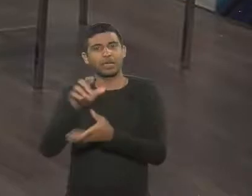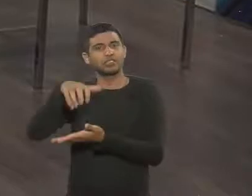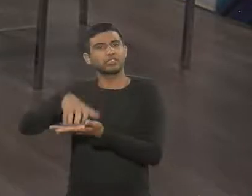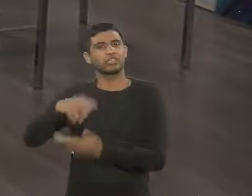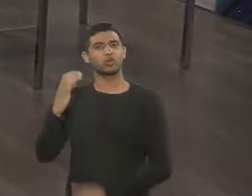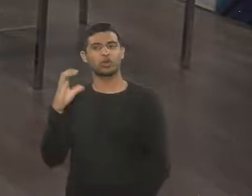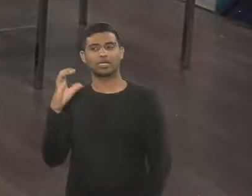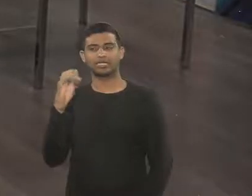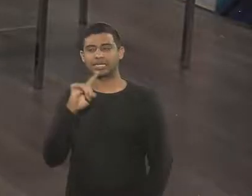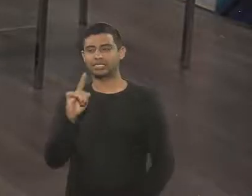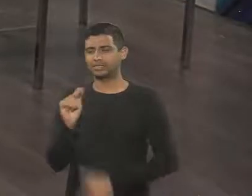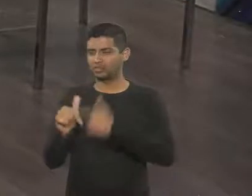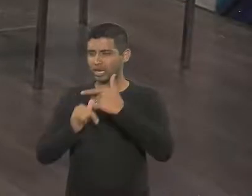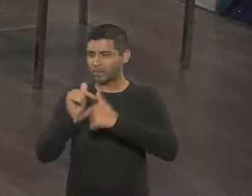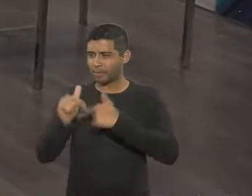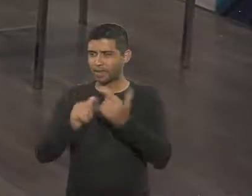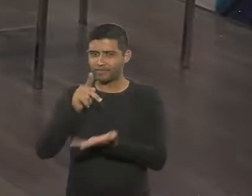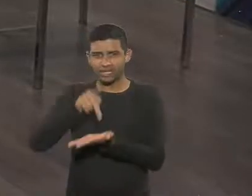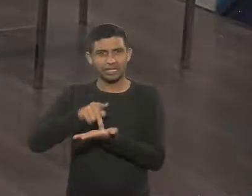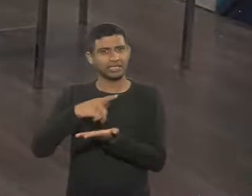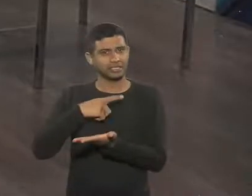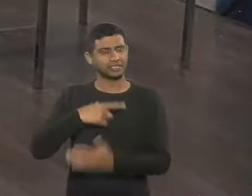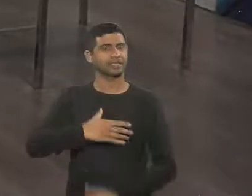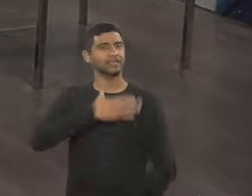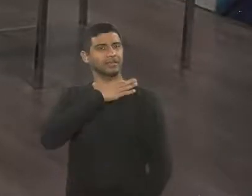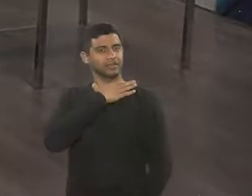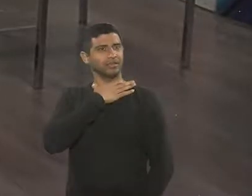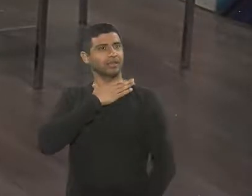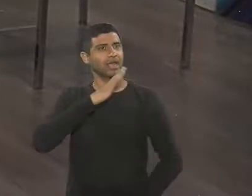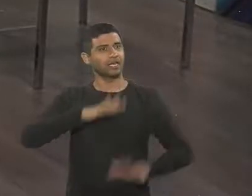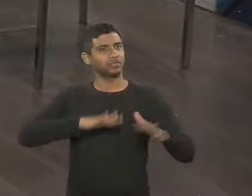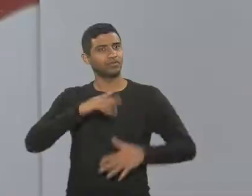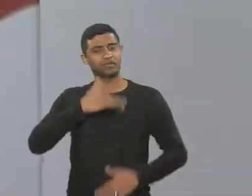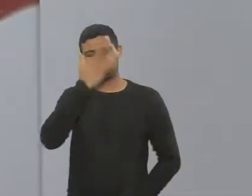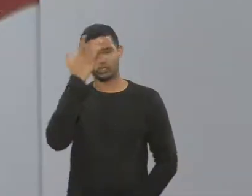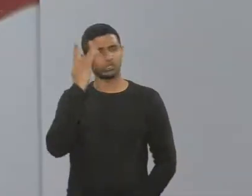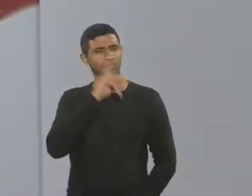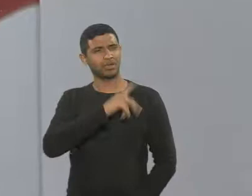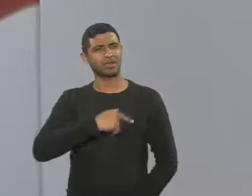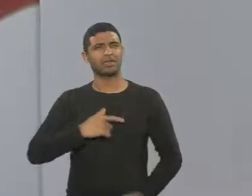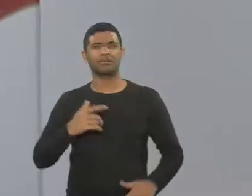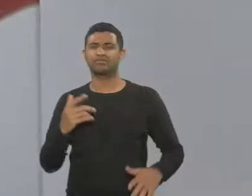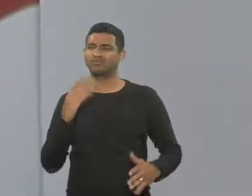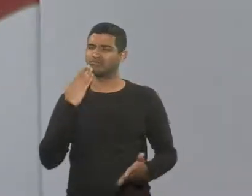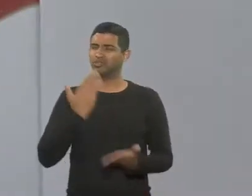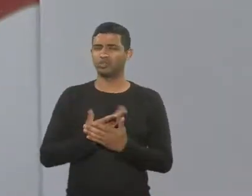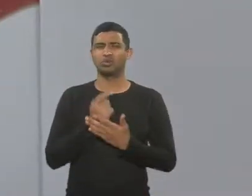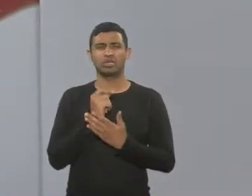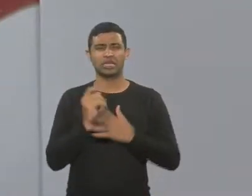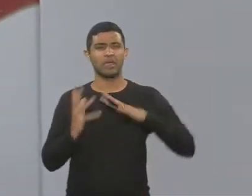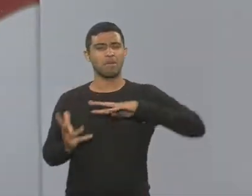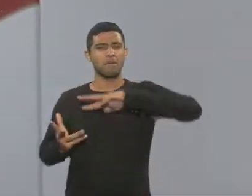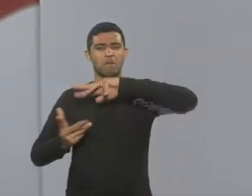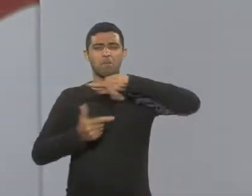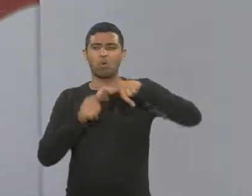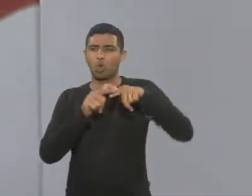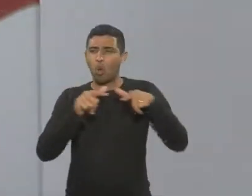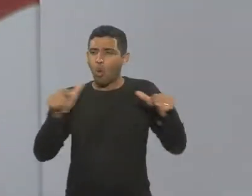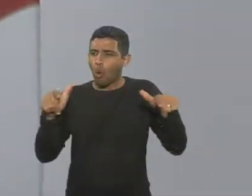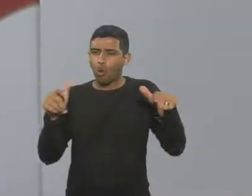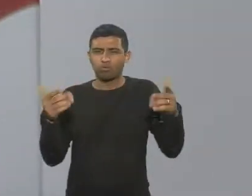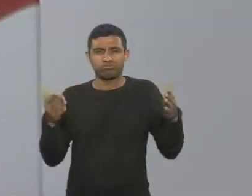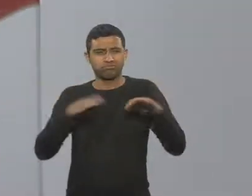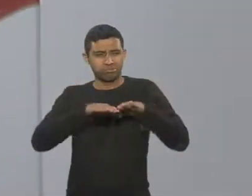né, assim, que trabalha com a questão da verdade, também está em crise. Né? As pessoas agora deram para acreditar que a Terra é plana. Você conversa com as pessoas e fica assim, não